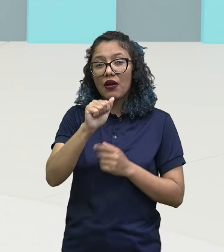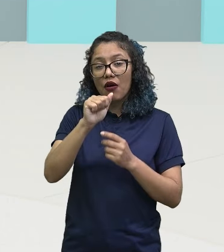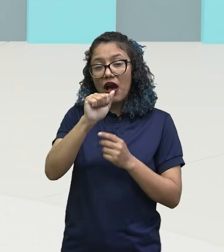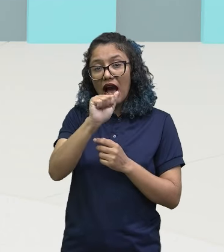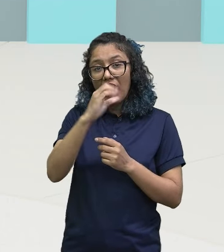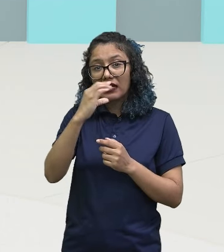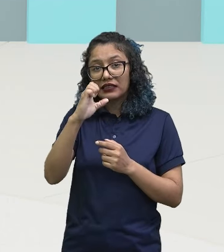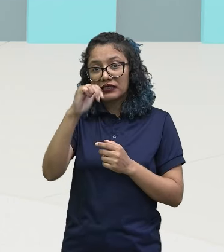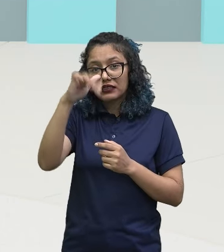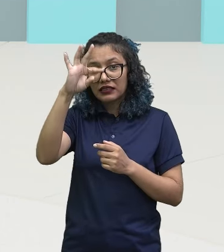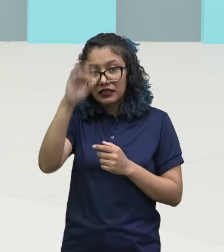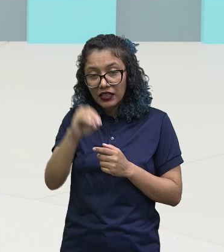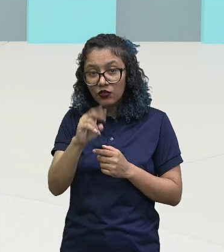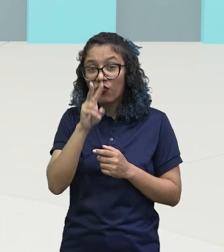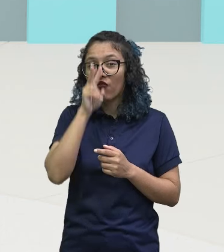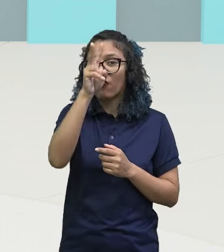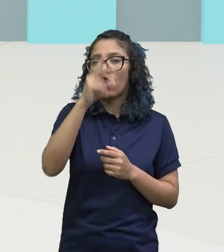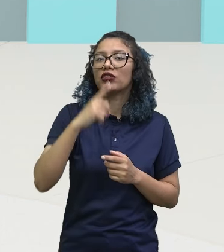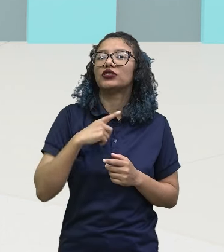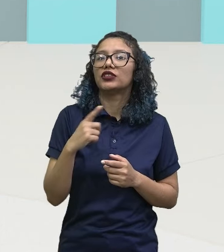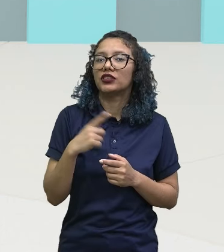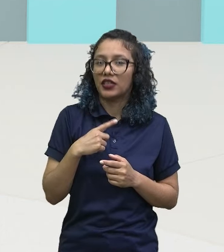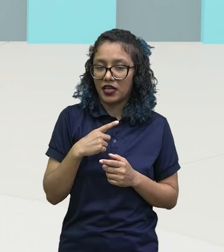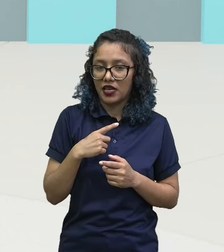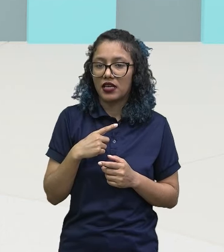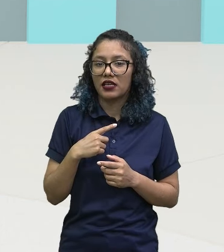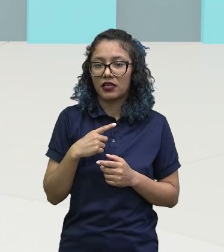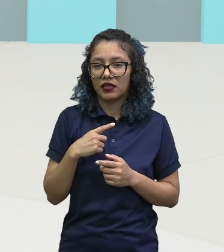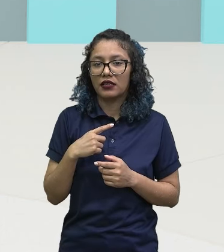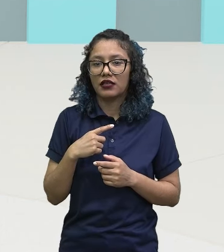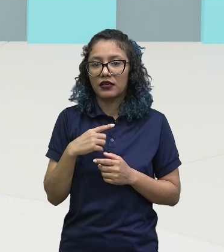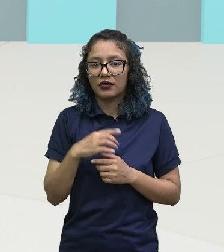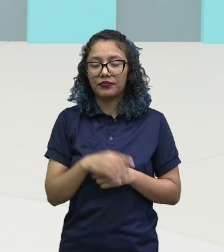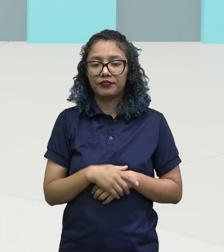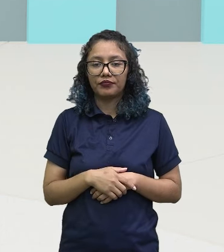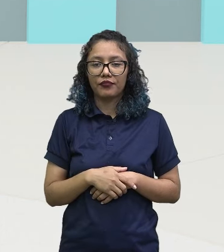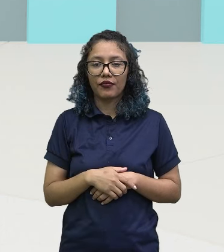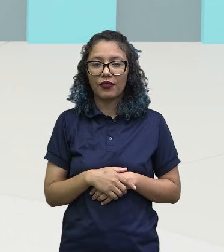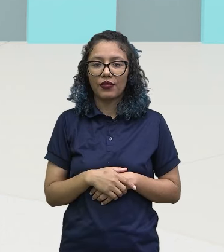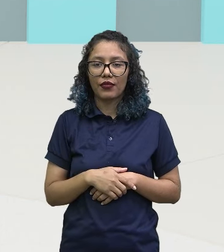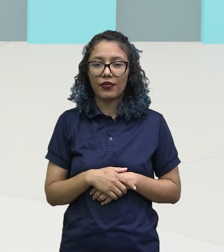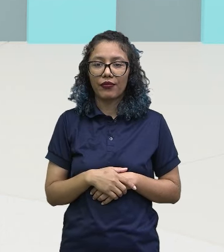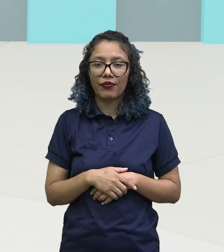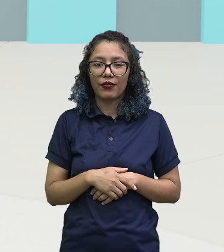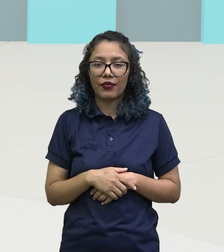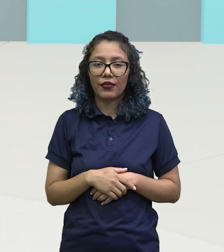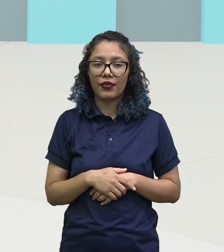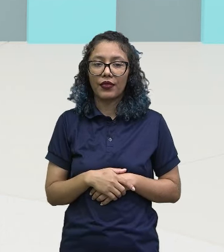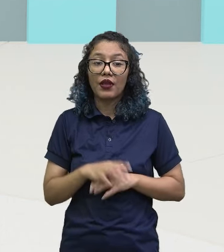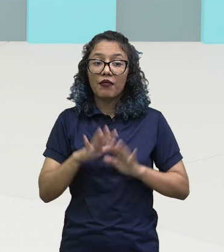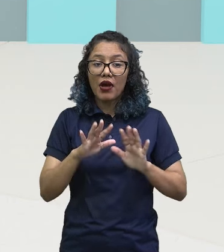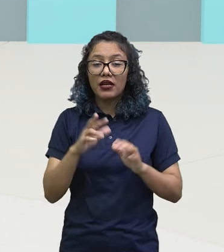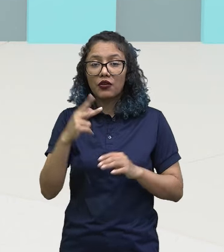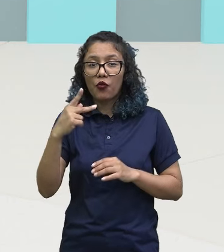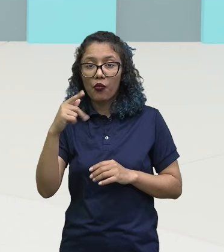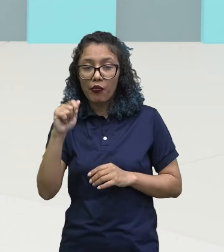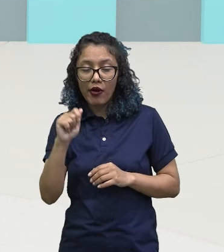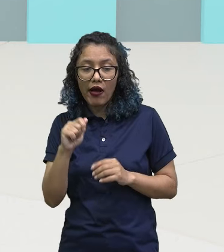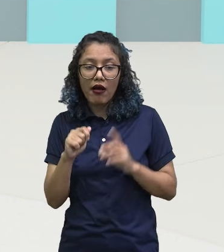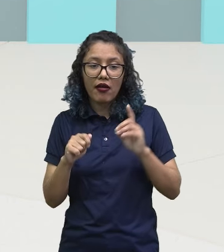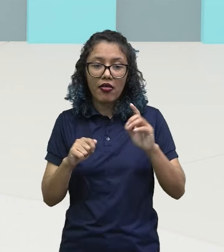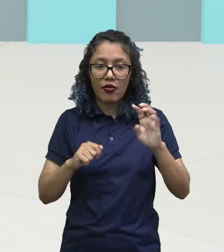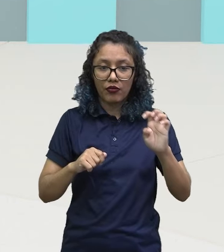indicando aí que é a sílaba mais forte, é a sílaba tônica. E as outras duas, o pá e o d, são chamadas